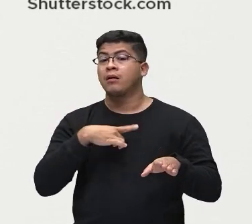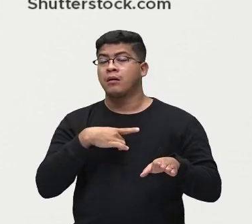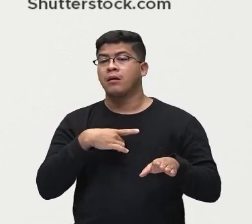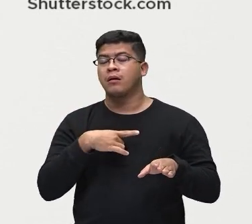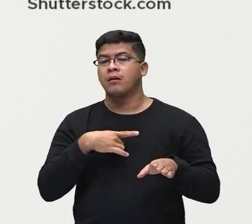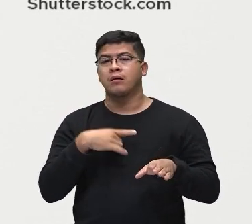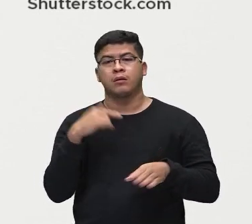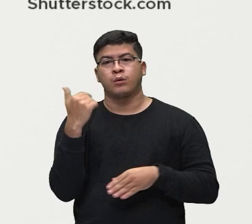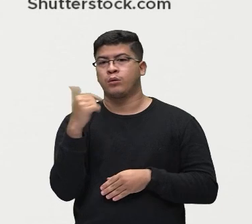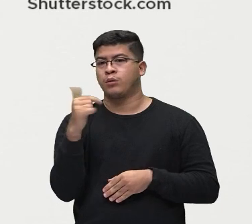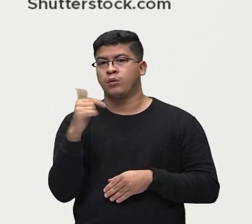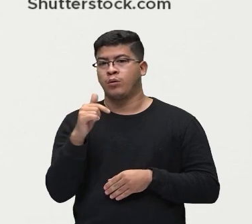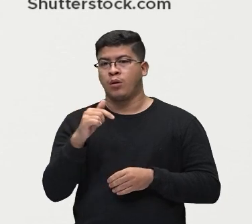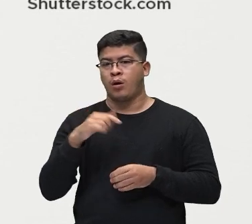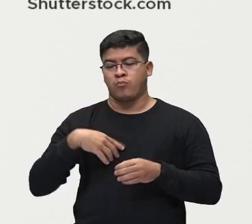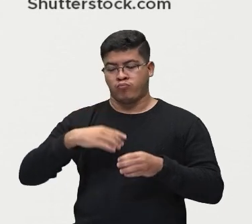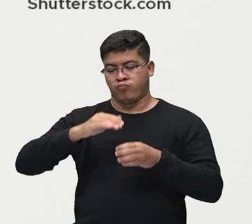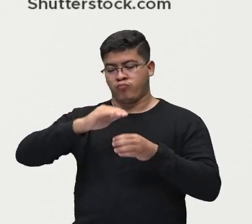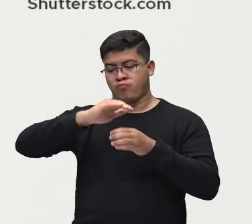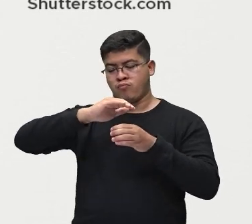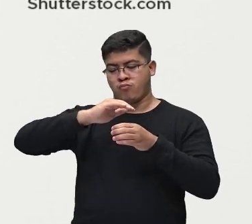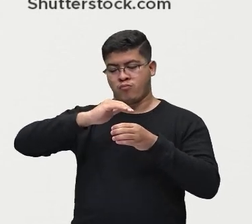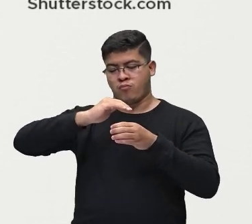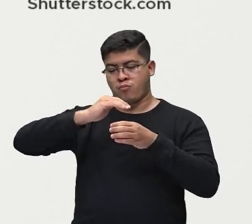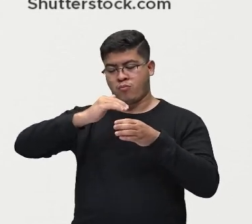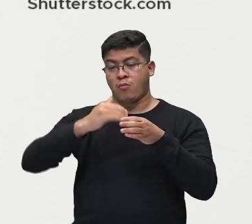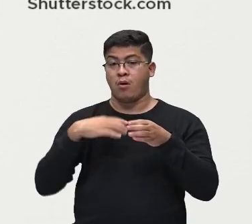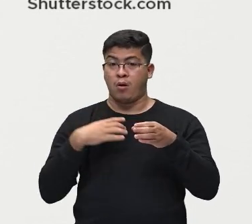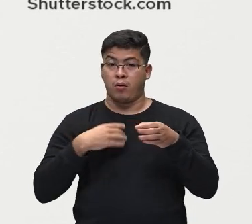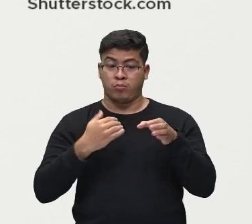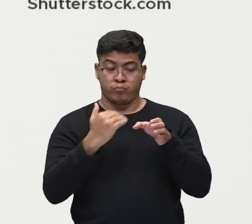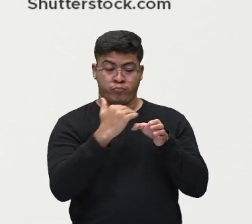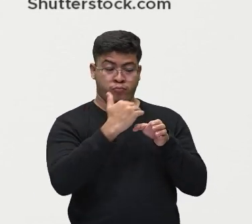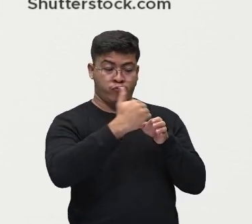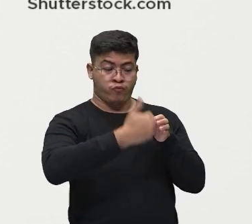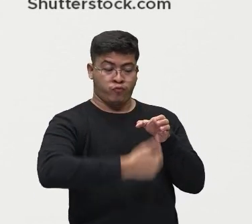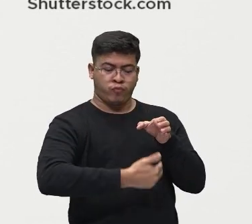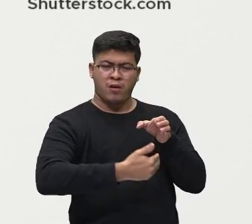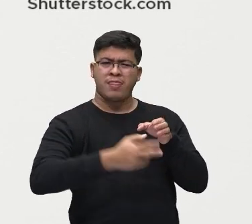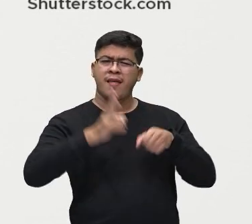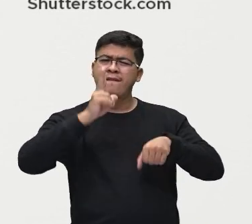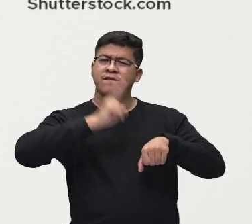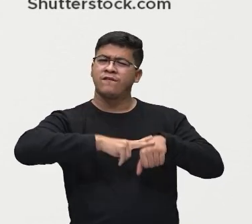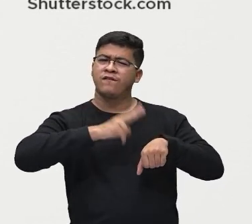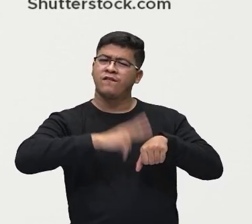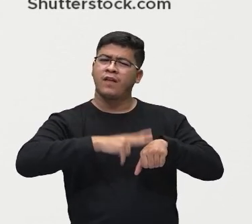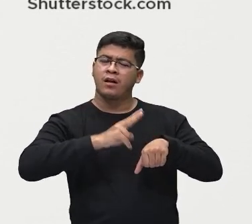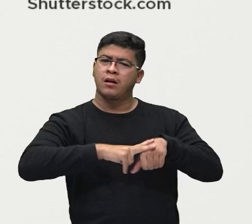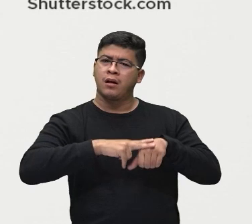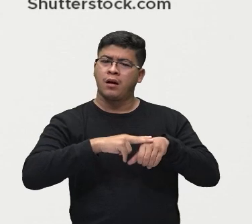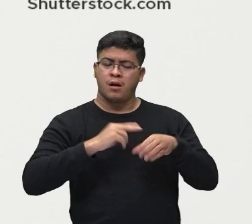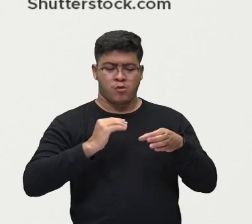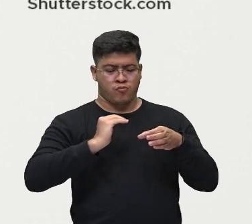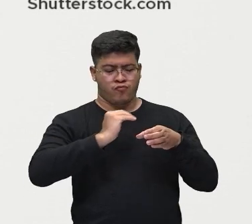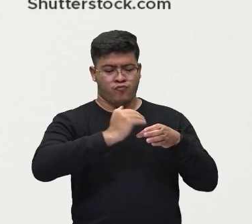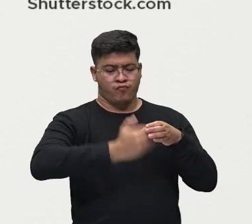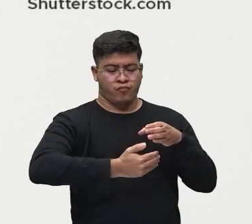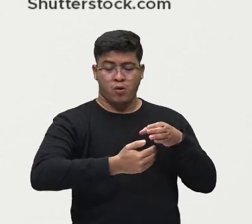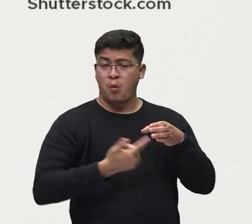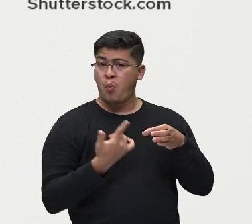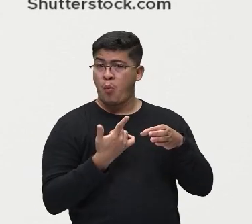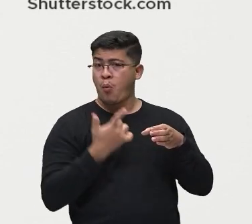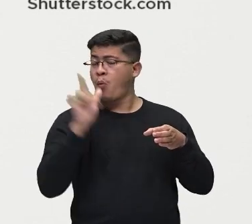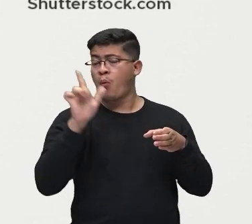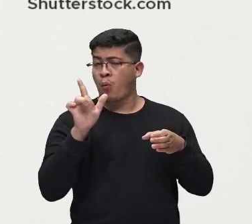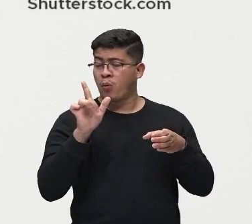utilizam mais paredes de vidro, graças ao desenvolvimento tecnológico que possibilitou a utilização de materiais